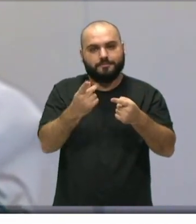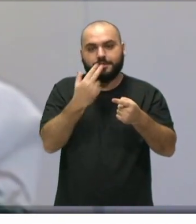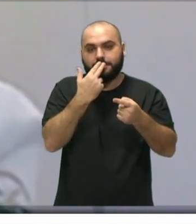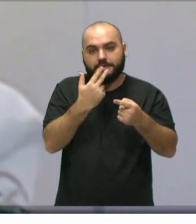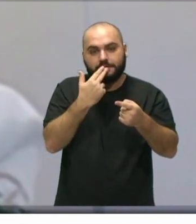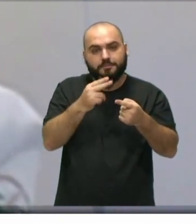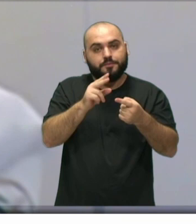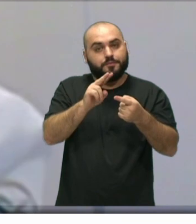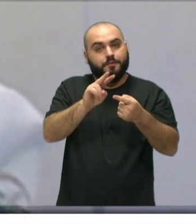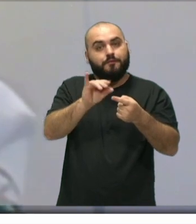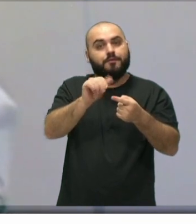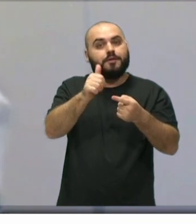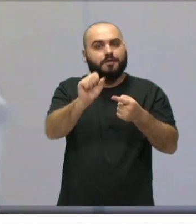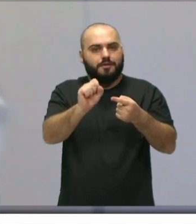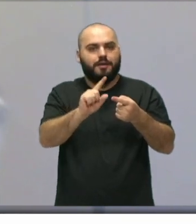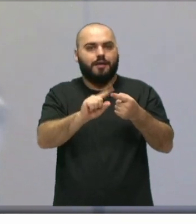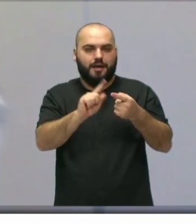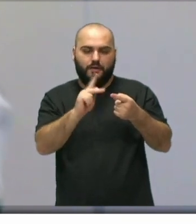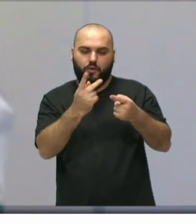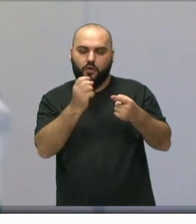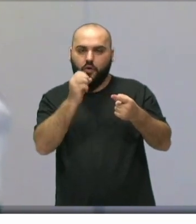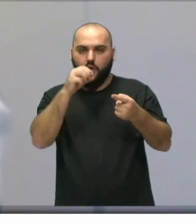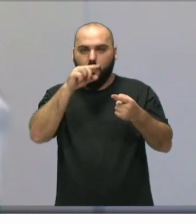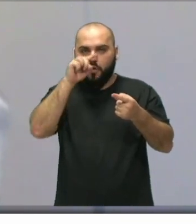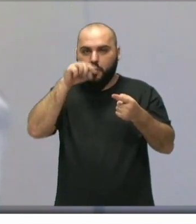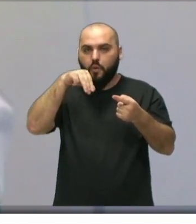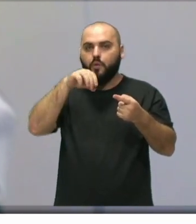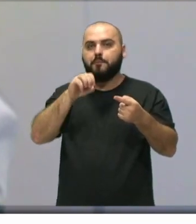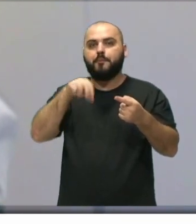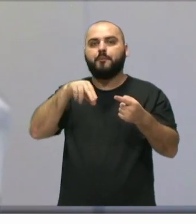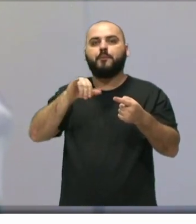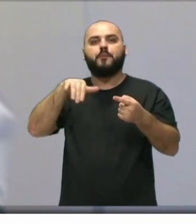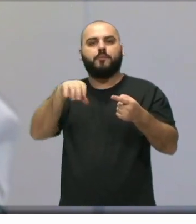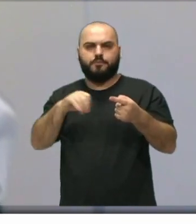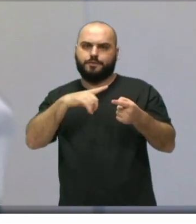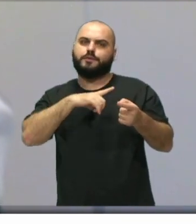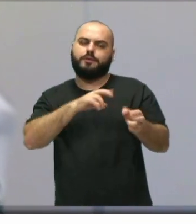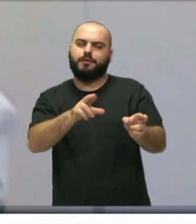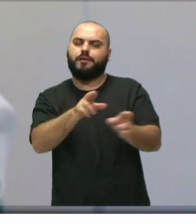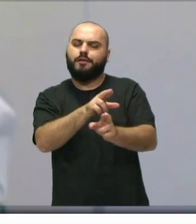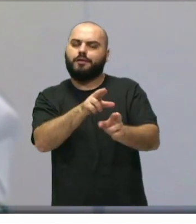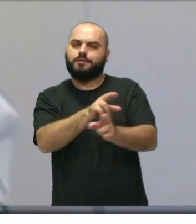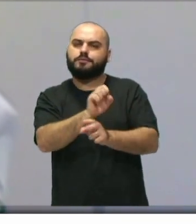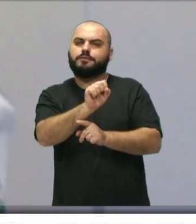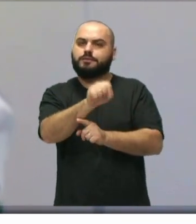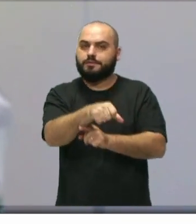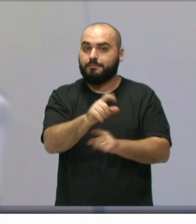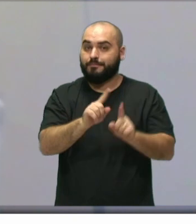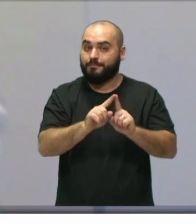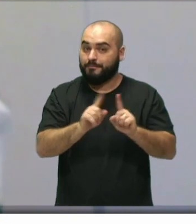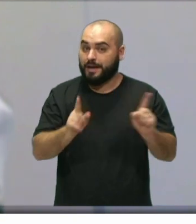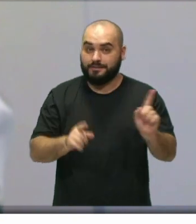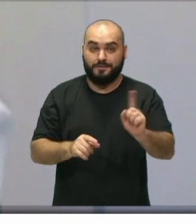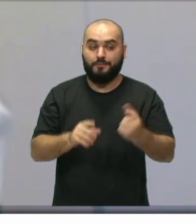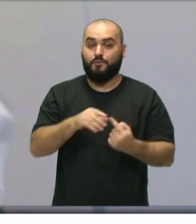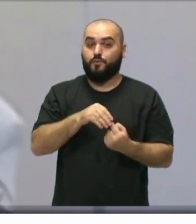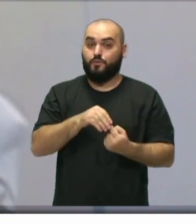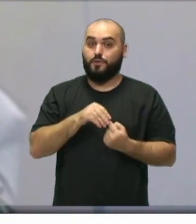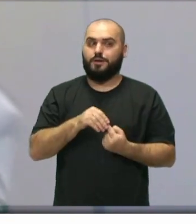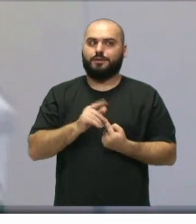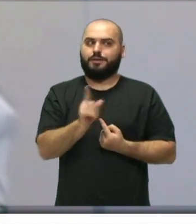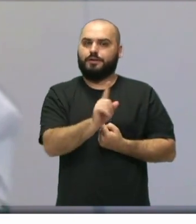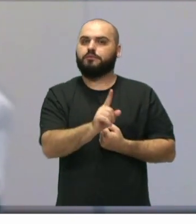das vias são as vias hormonais. Então, existe sim uma relação, mas ela não é única.